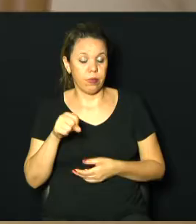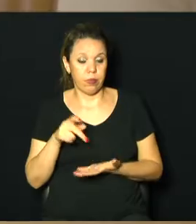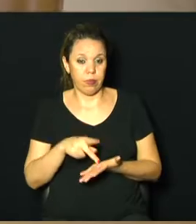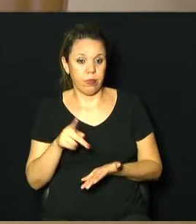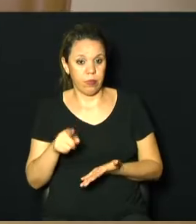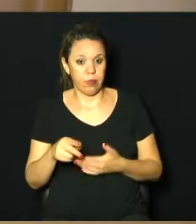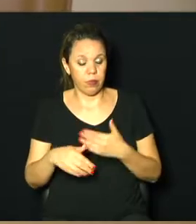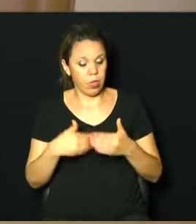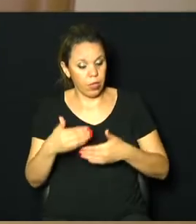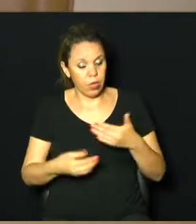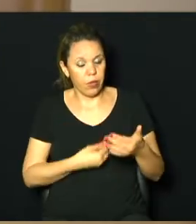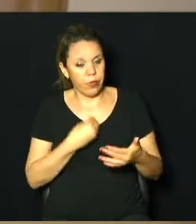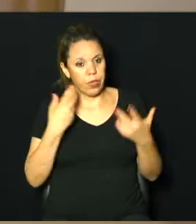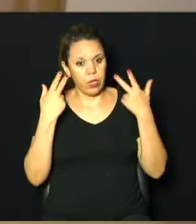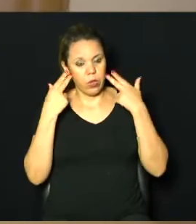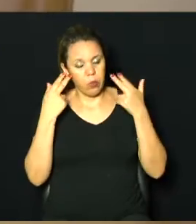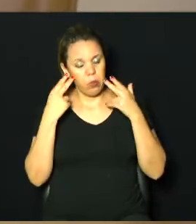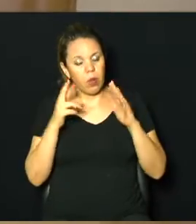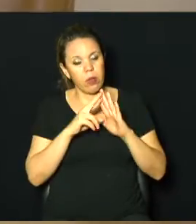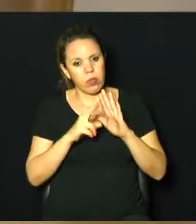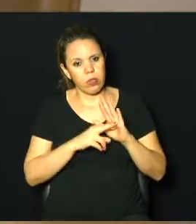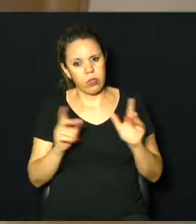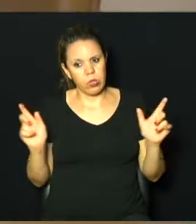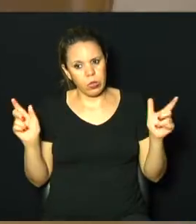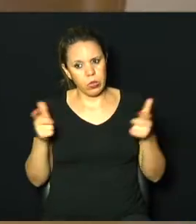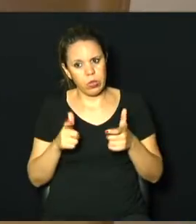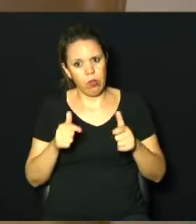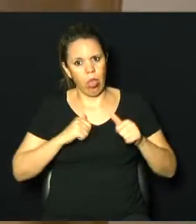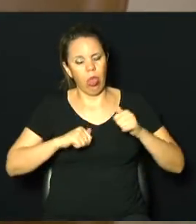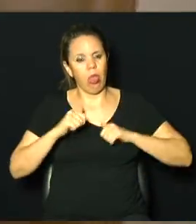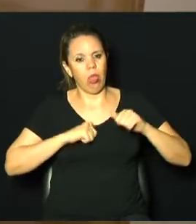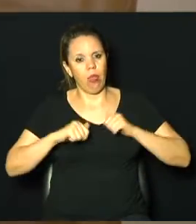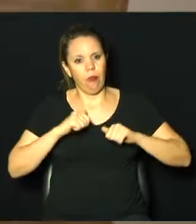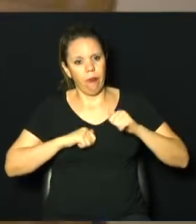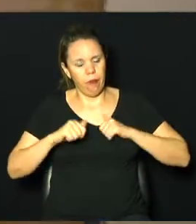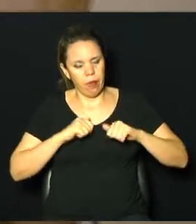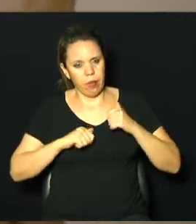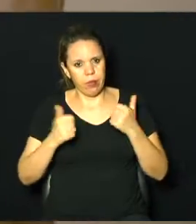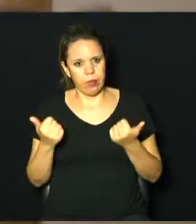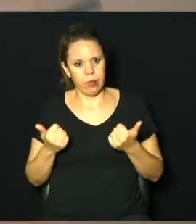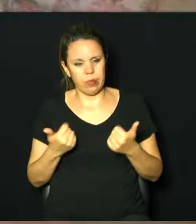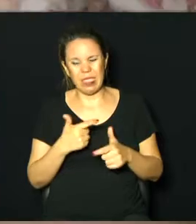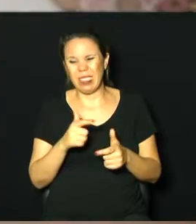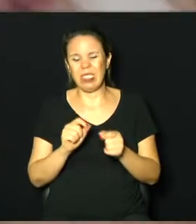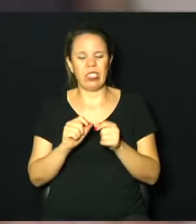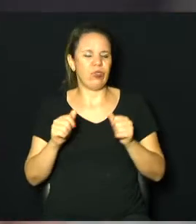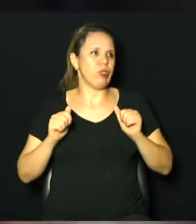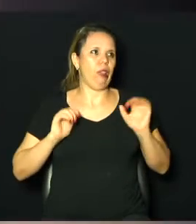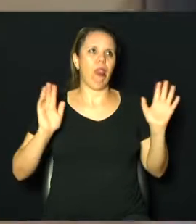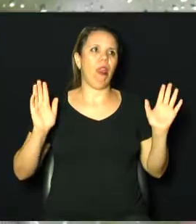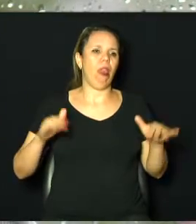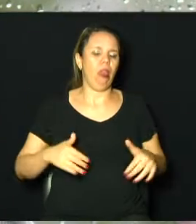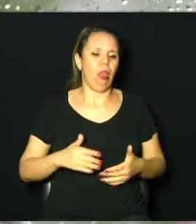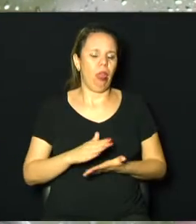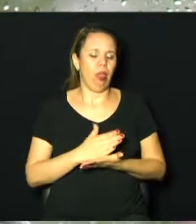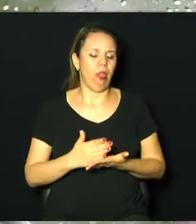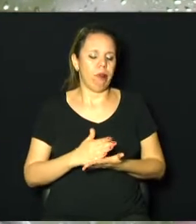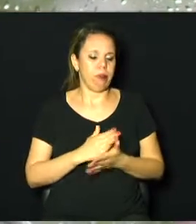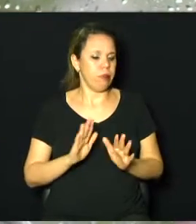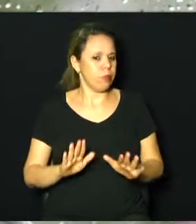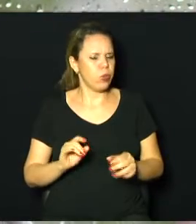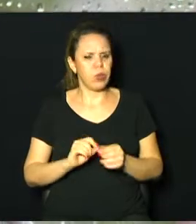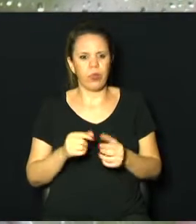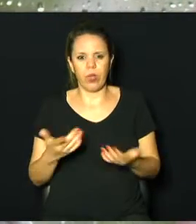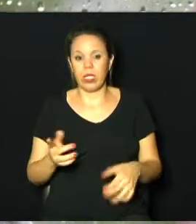Exatamente, porque a rotina, ela diminui um pouco da ânsia, né? Dessa ansiedade, desse não ter o que fazer, o